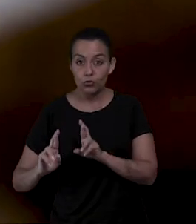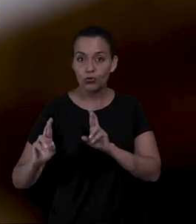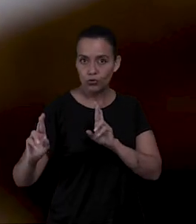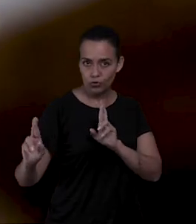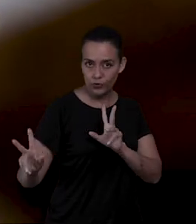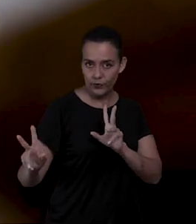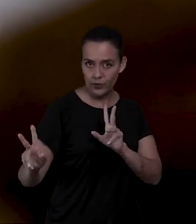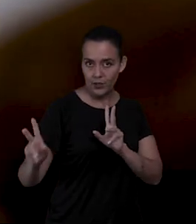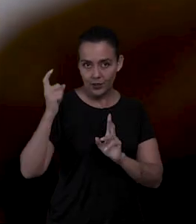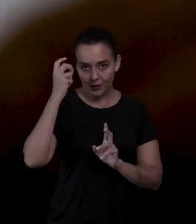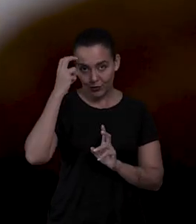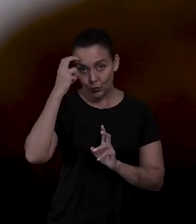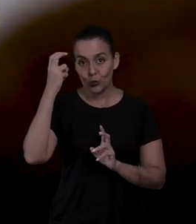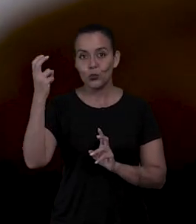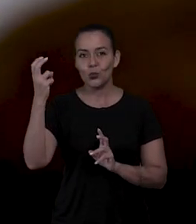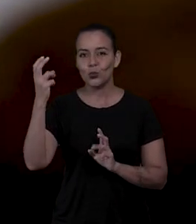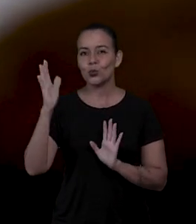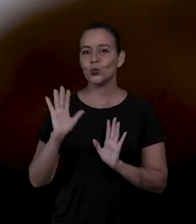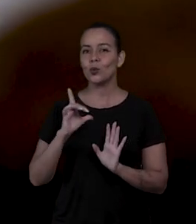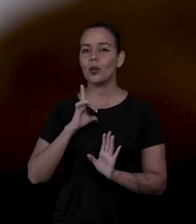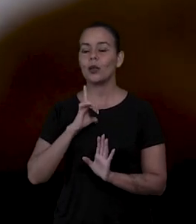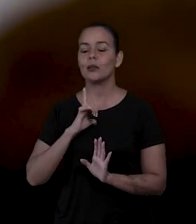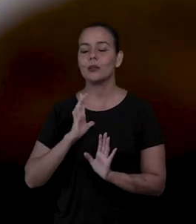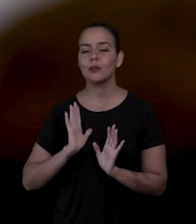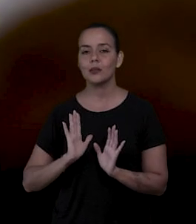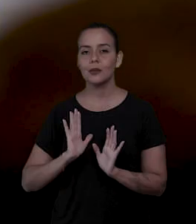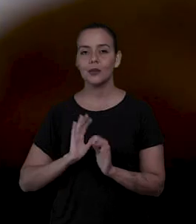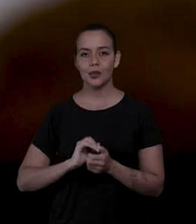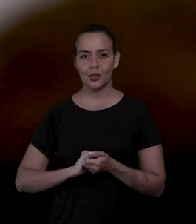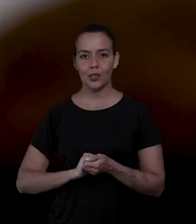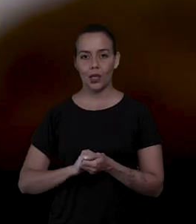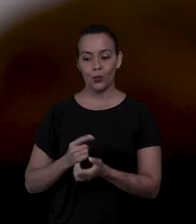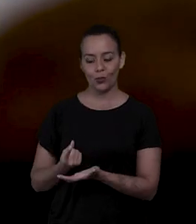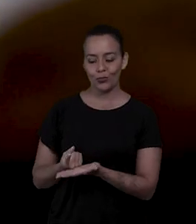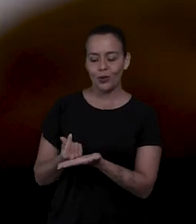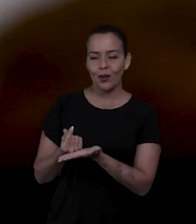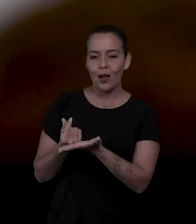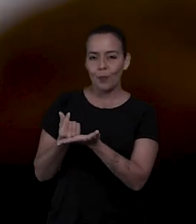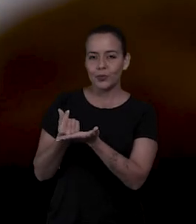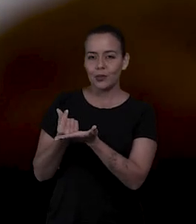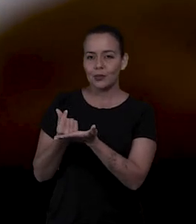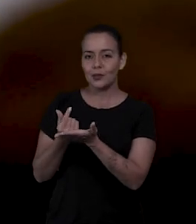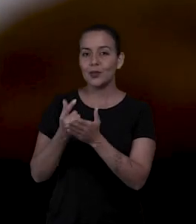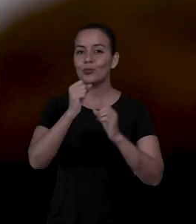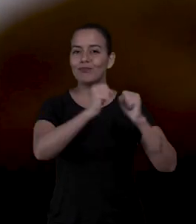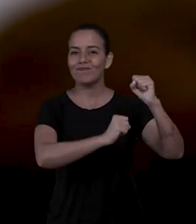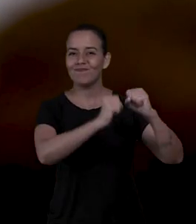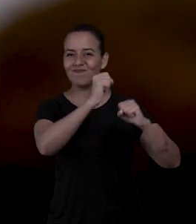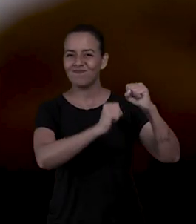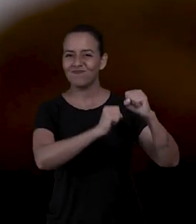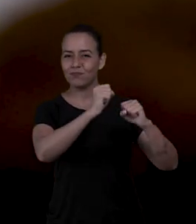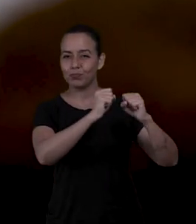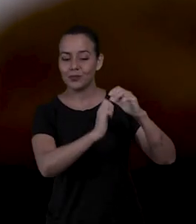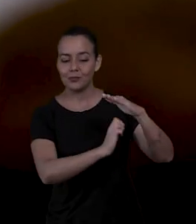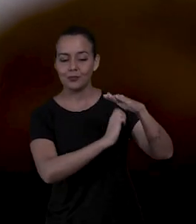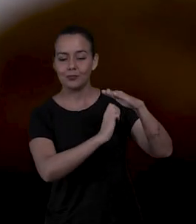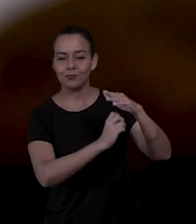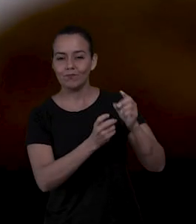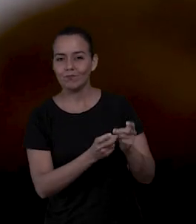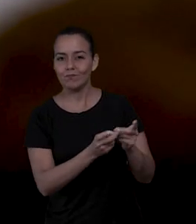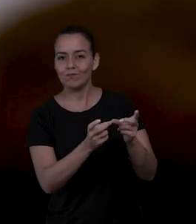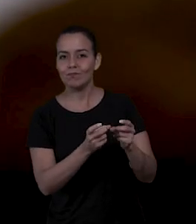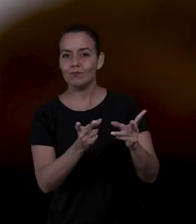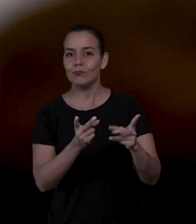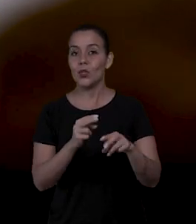é que esse detalhe, essa diferença, ela é construída